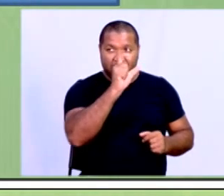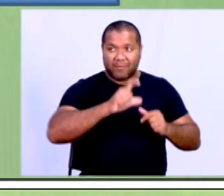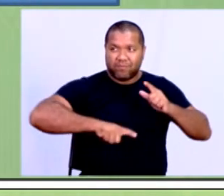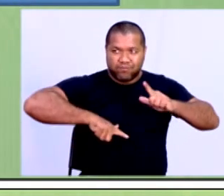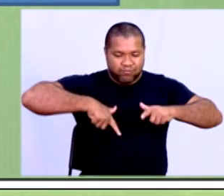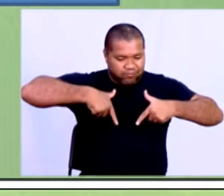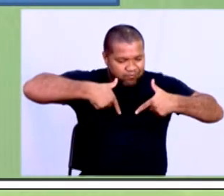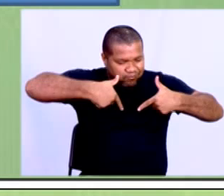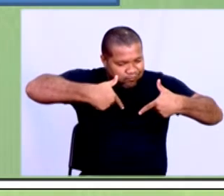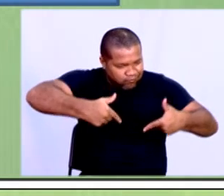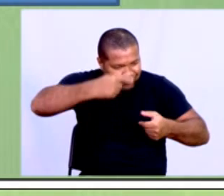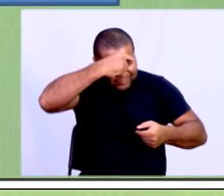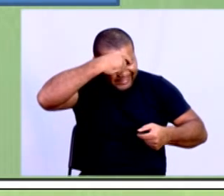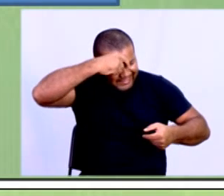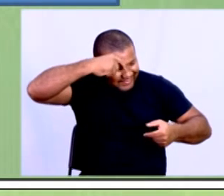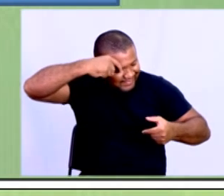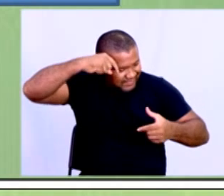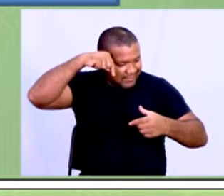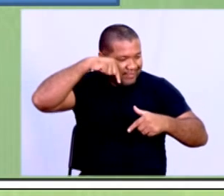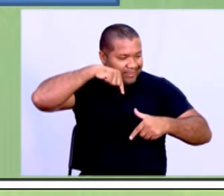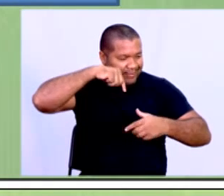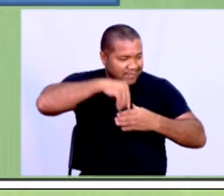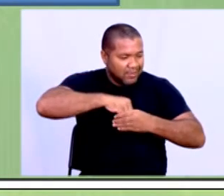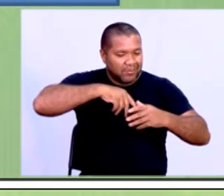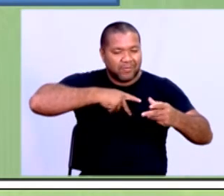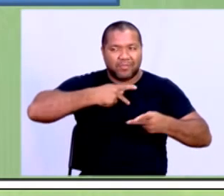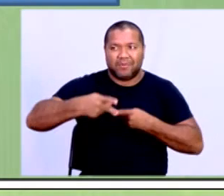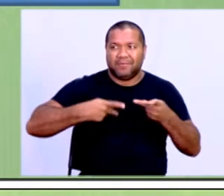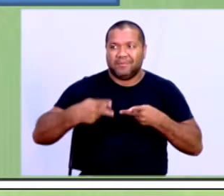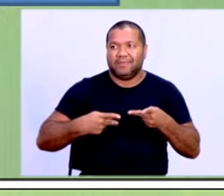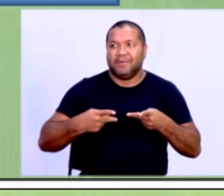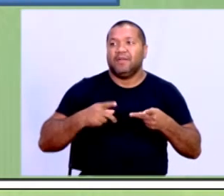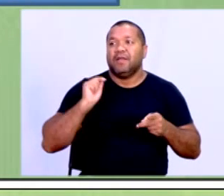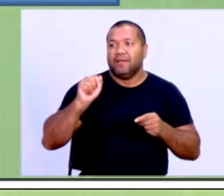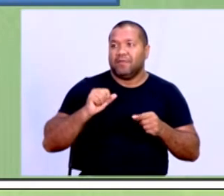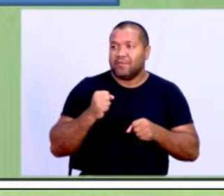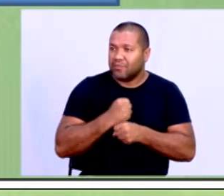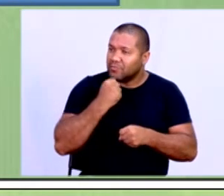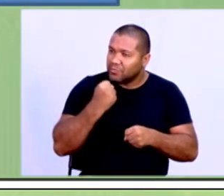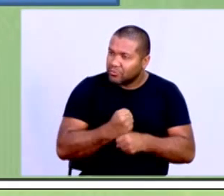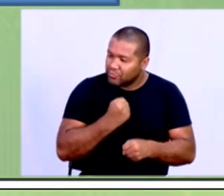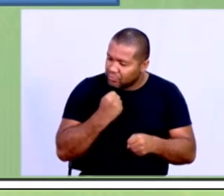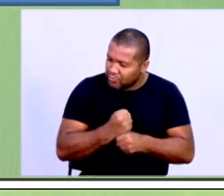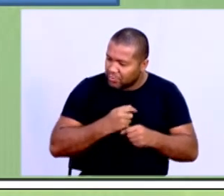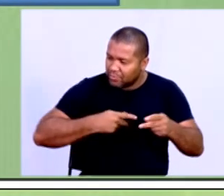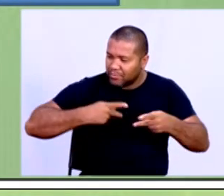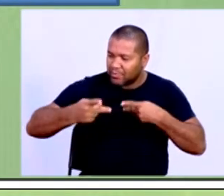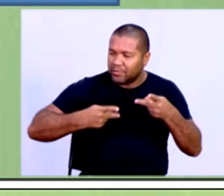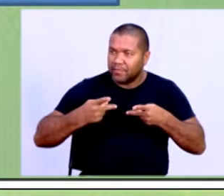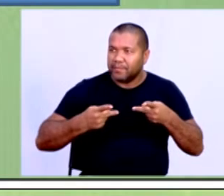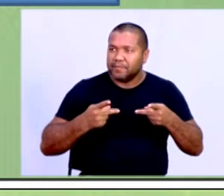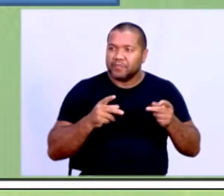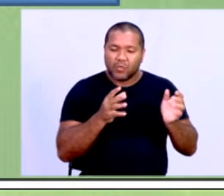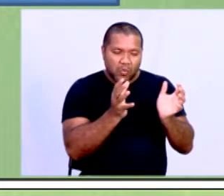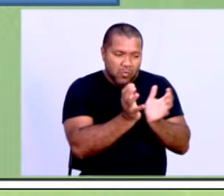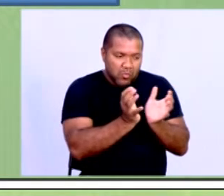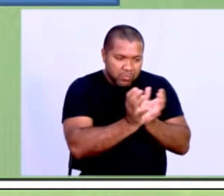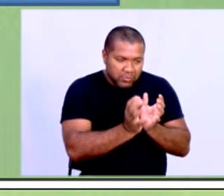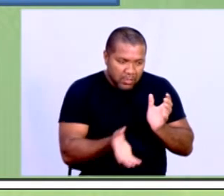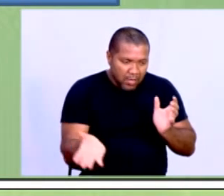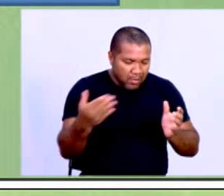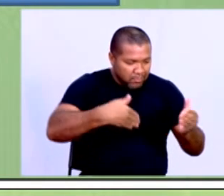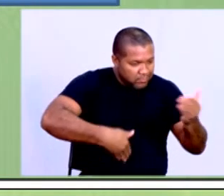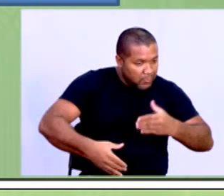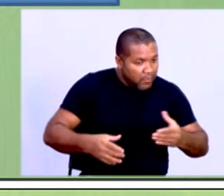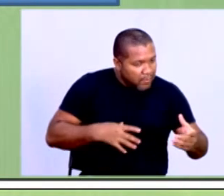pesado no nosso projeto. Eles vão construir o projeto. A equipe se auto-organiza para determinar a melhor